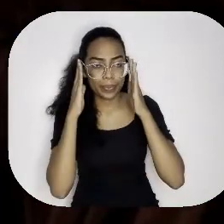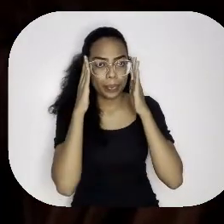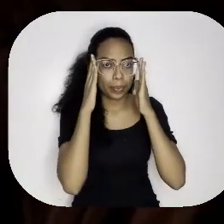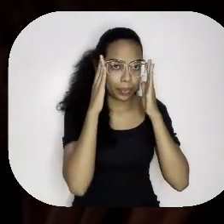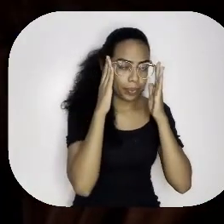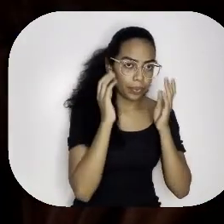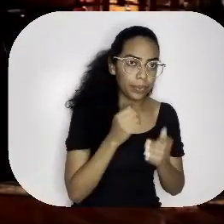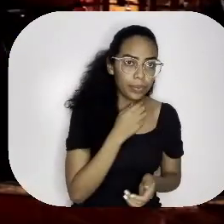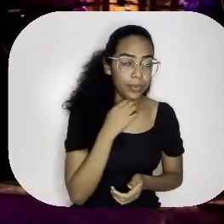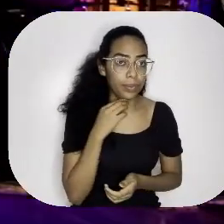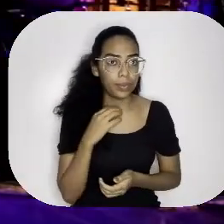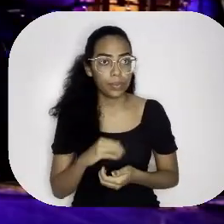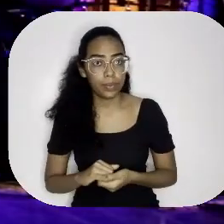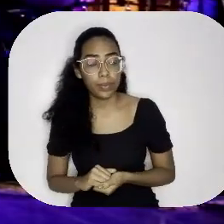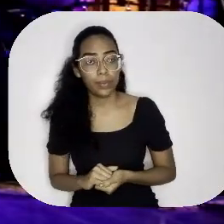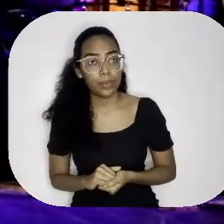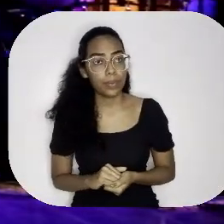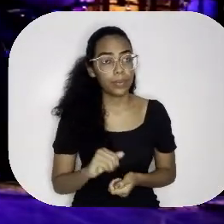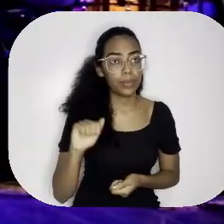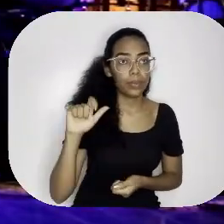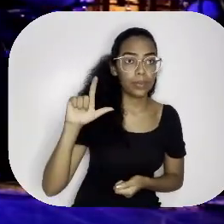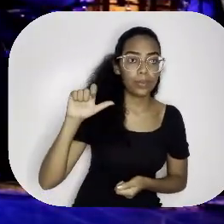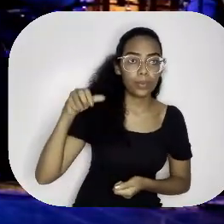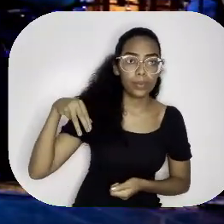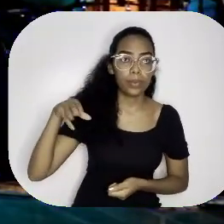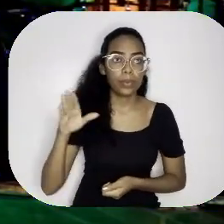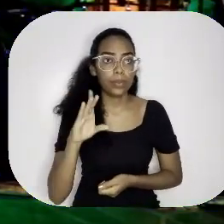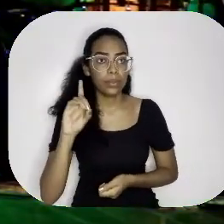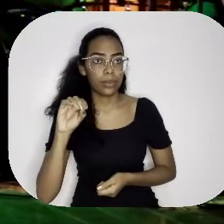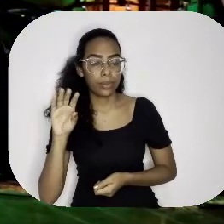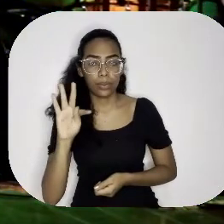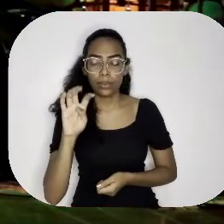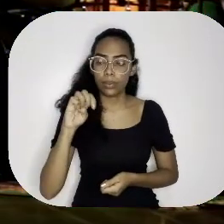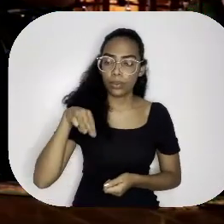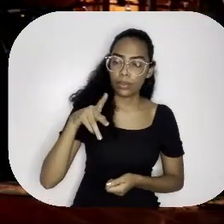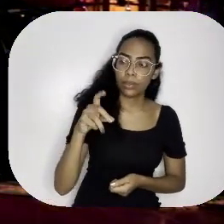melhorar. Na guitarra, arranjo de além do tempo, Ludi Souza.